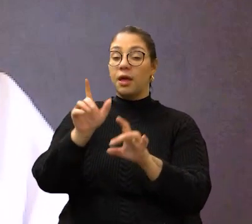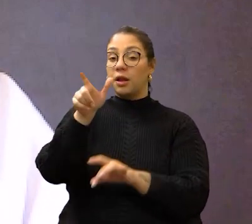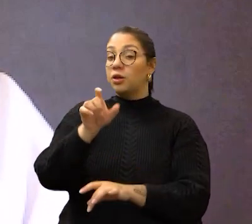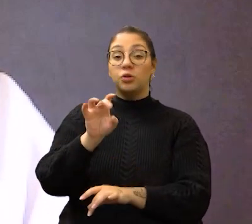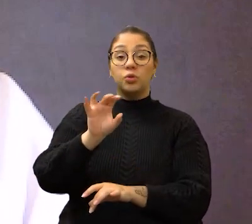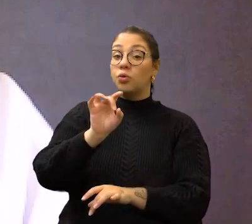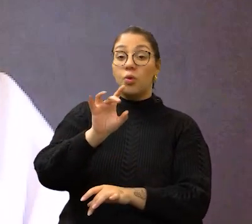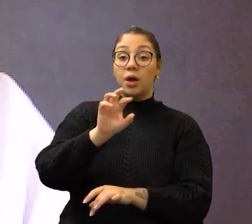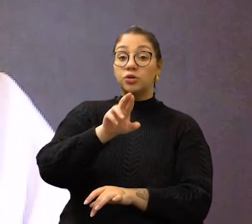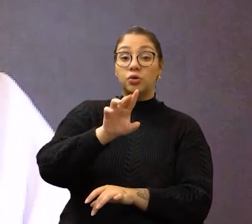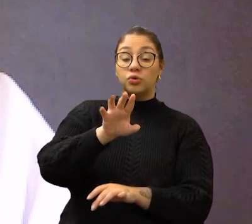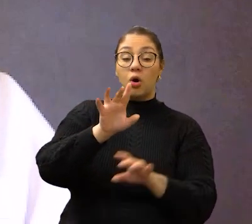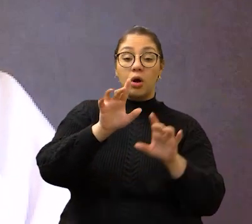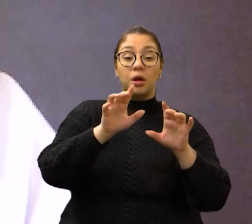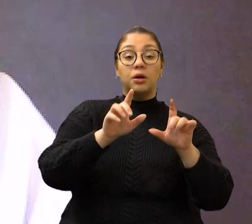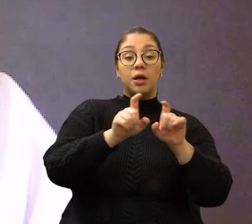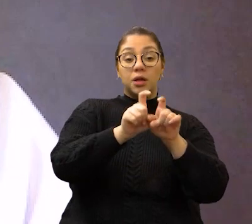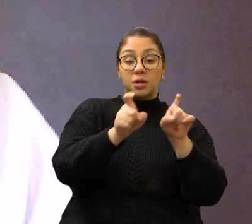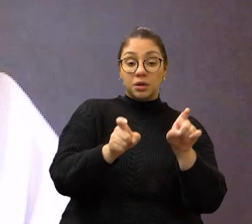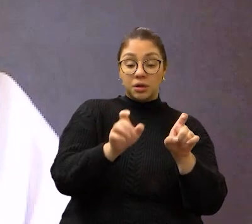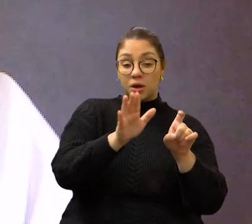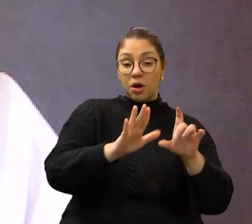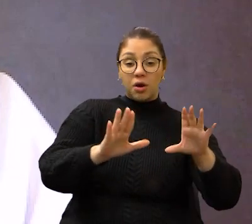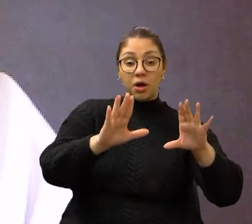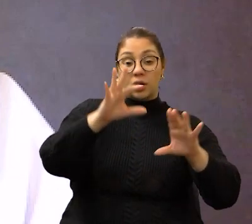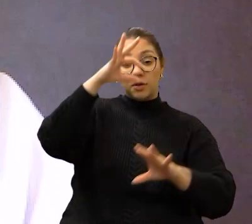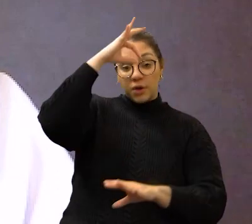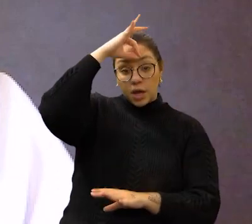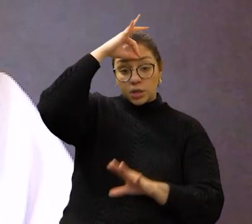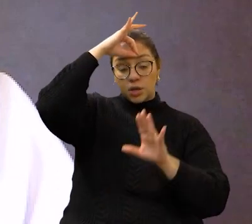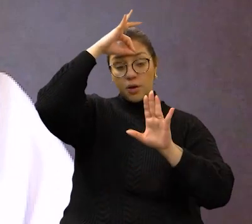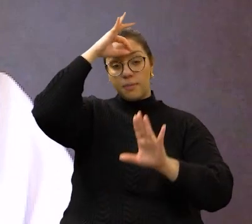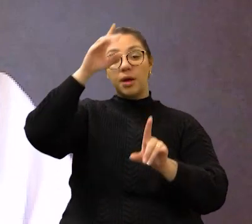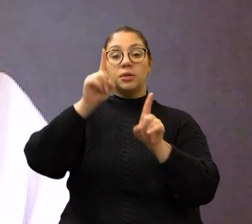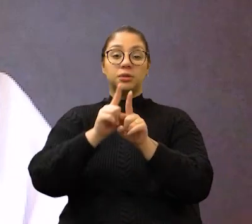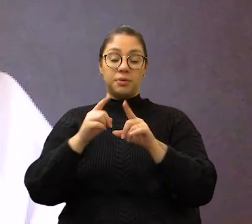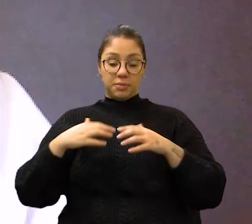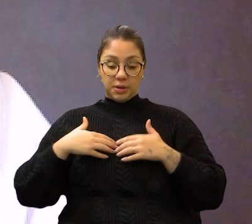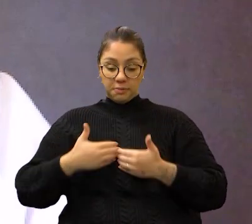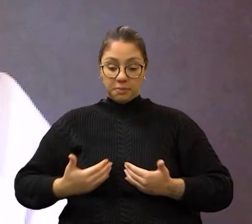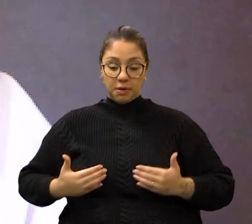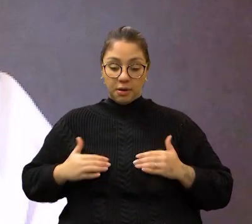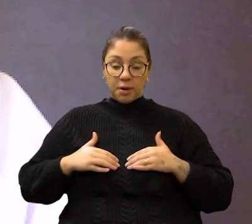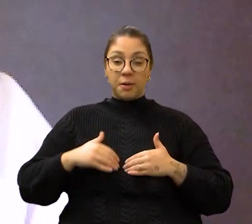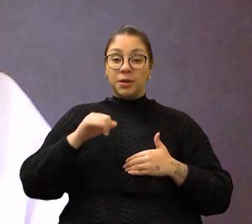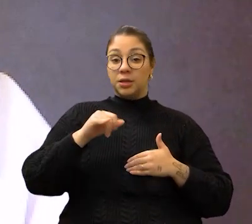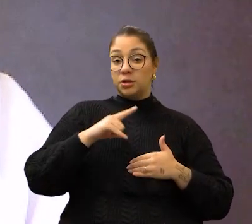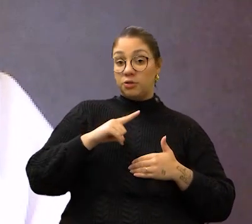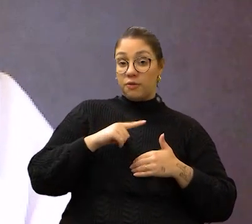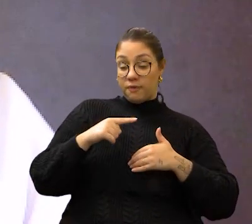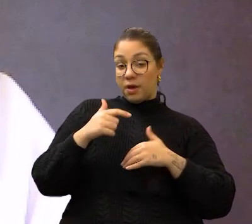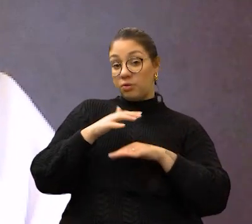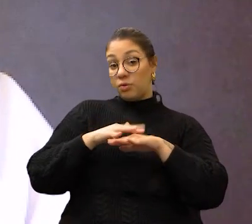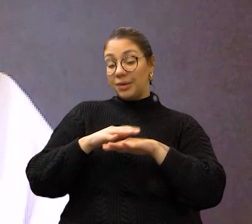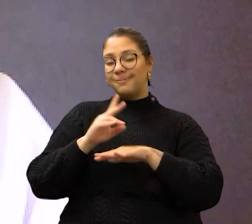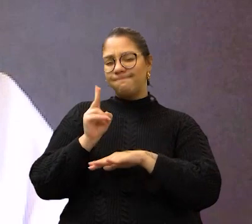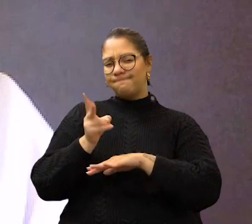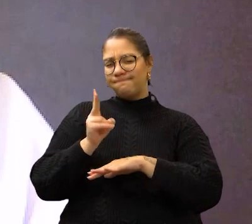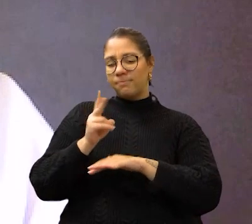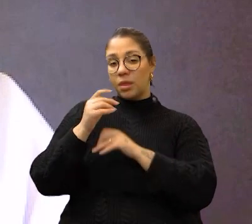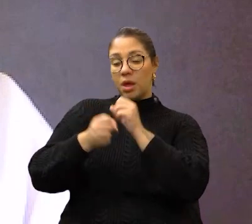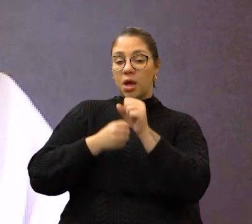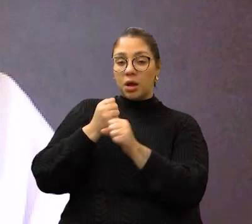parte ginecológica, mas as mamas, faz exames para avaliar risco cardiológico. Então, o fato dela ir anualmente